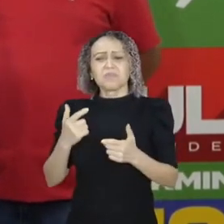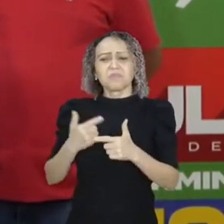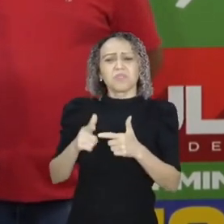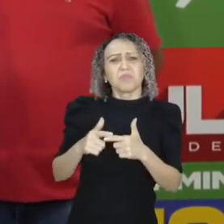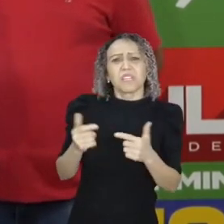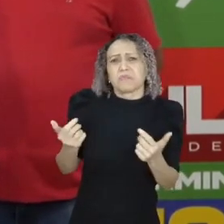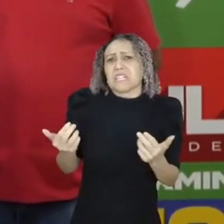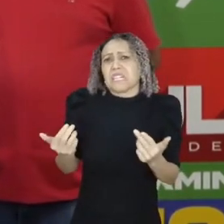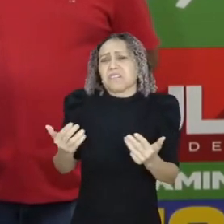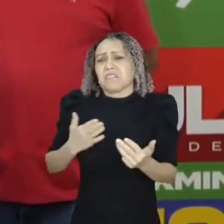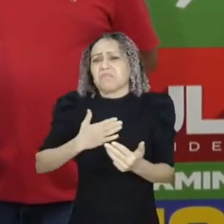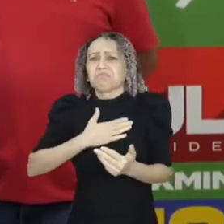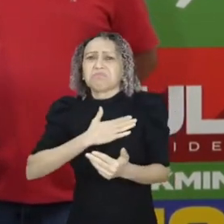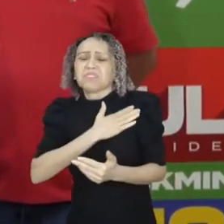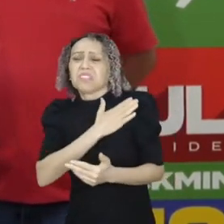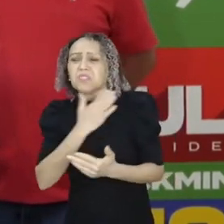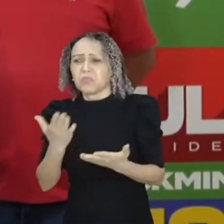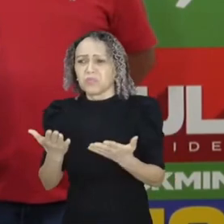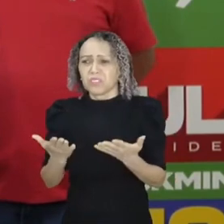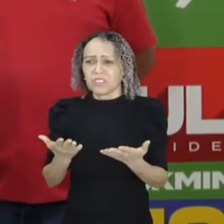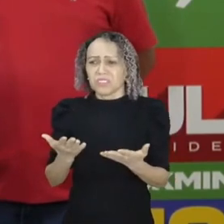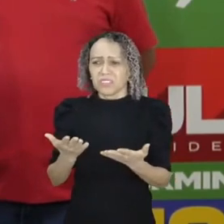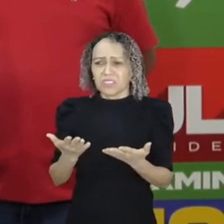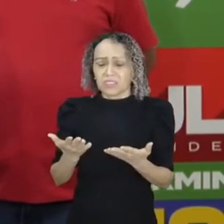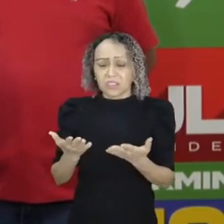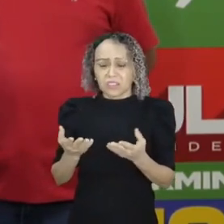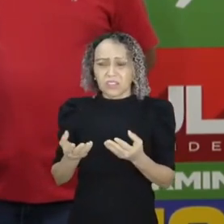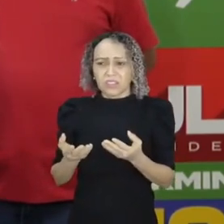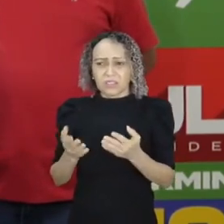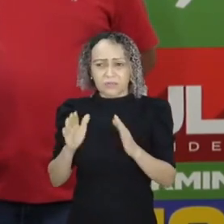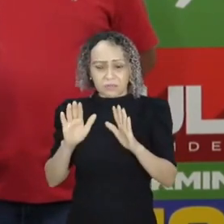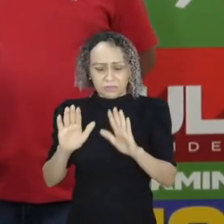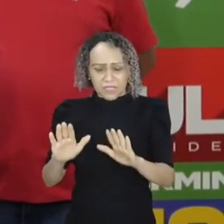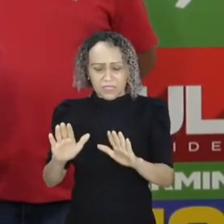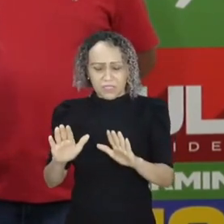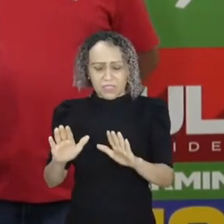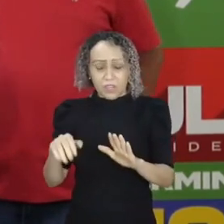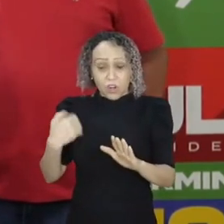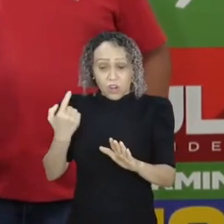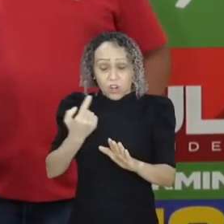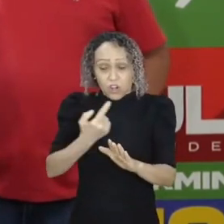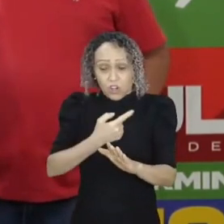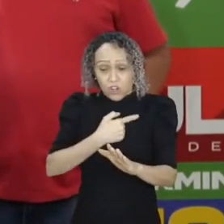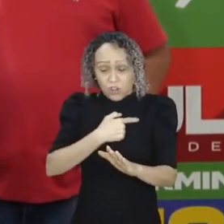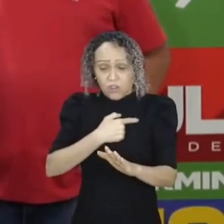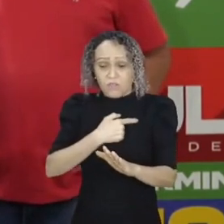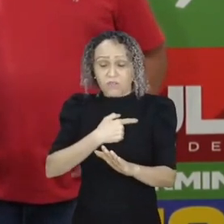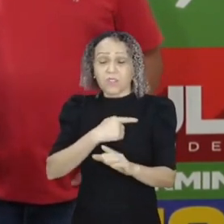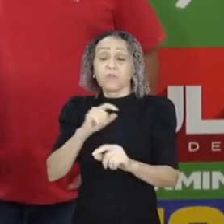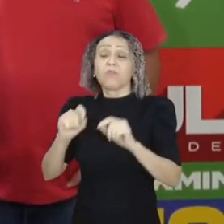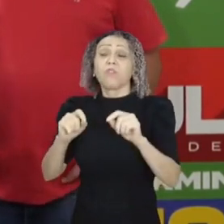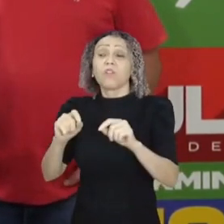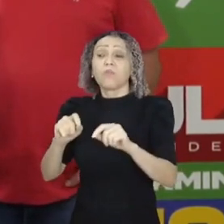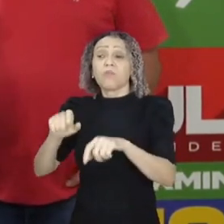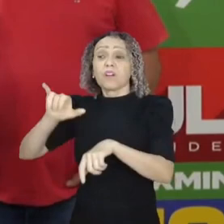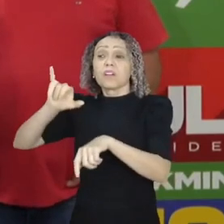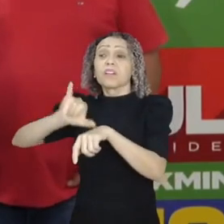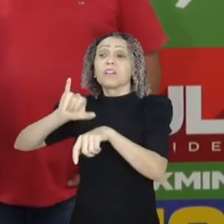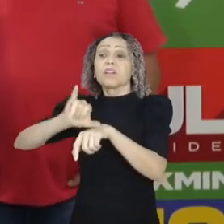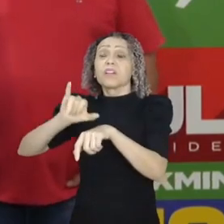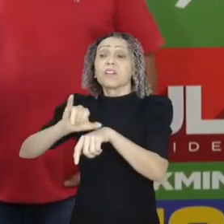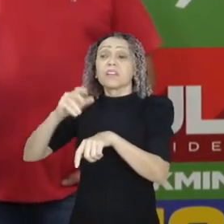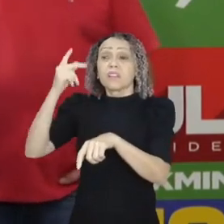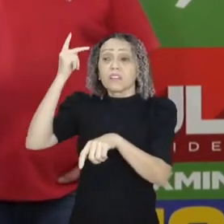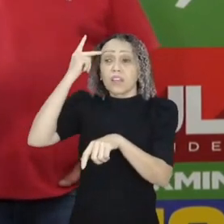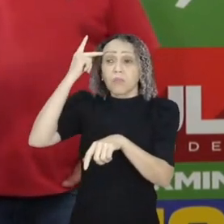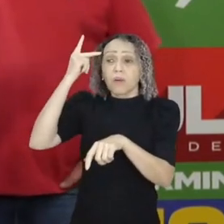cultura de dentro do aparato da... Não, nós vamos desbosificar São Paulo. Nós vamos fazer isso aqui em São Paulo.